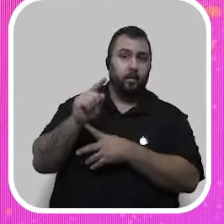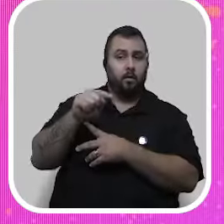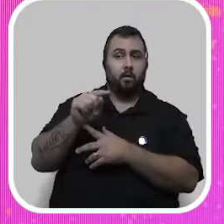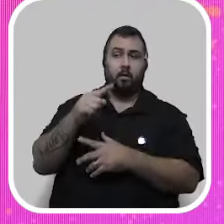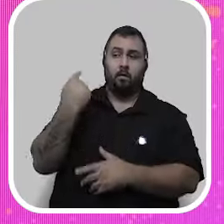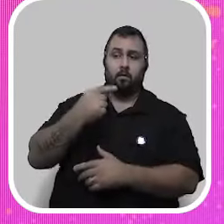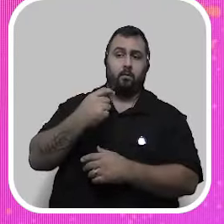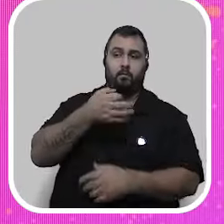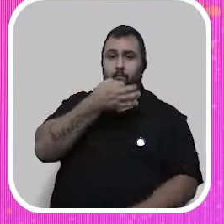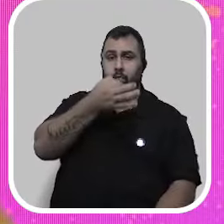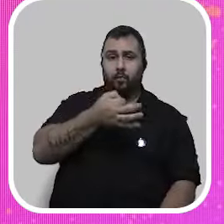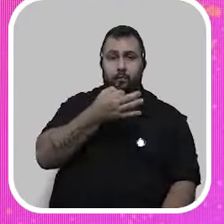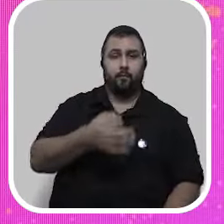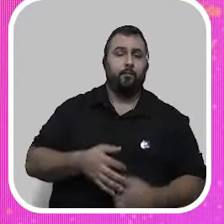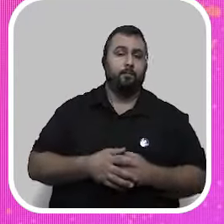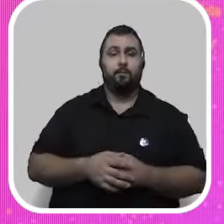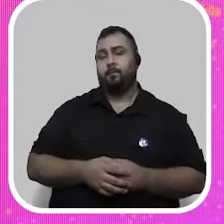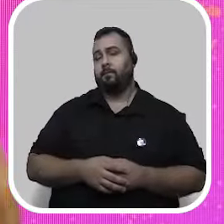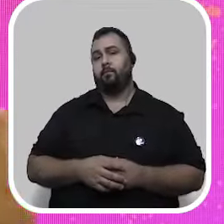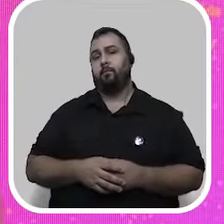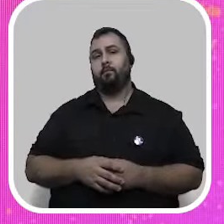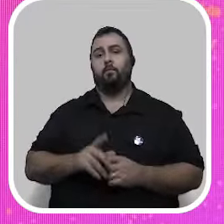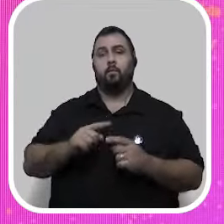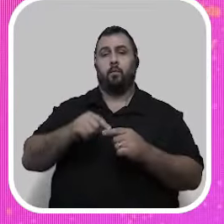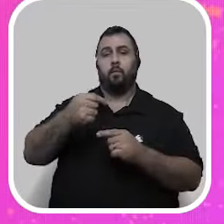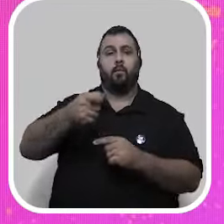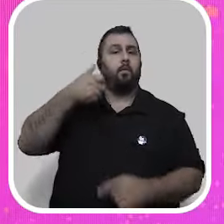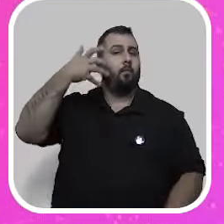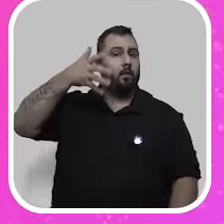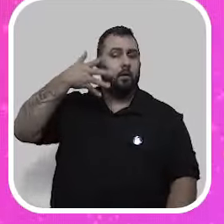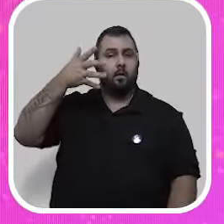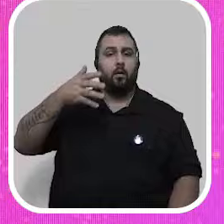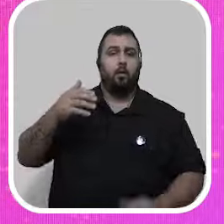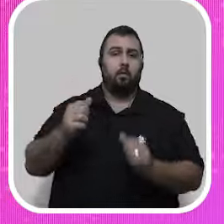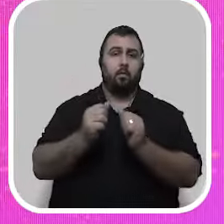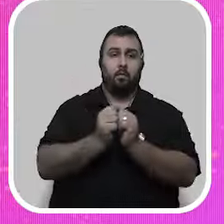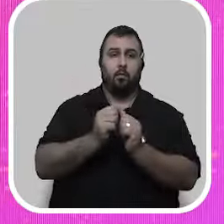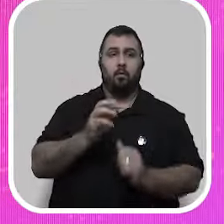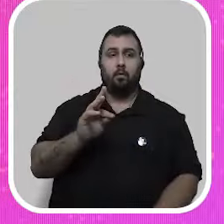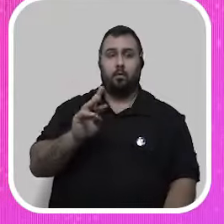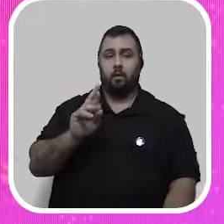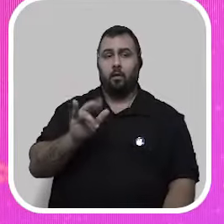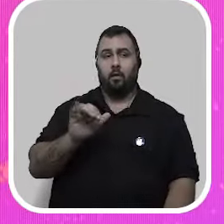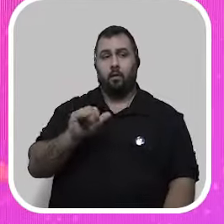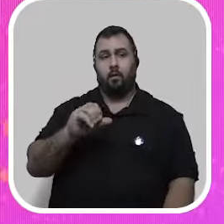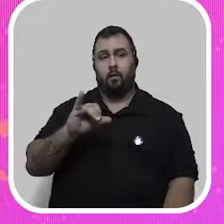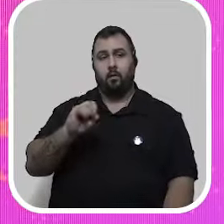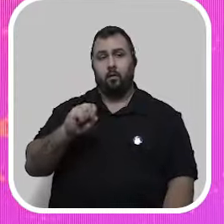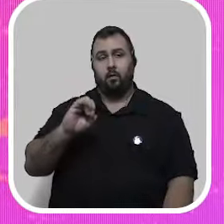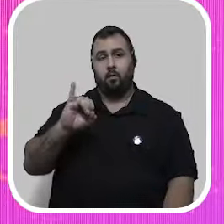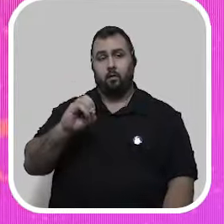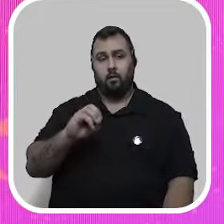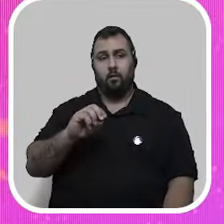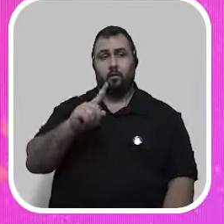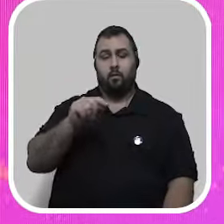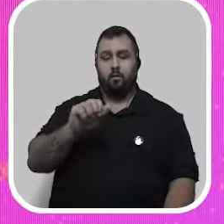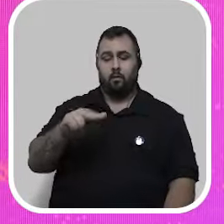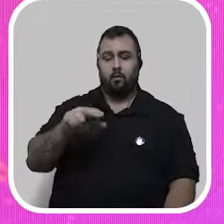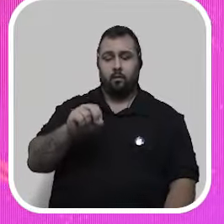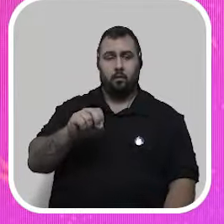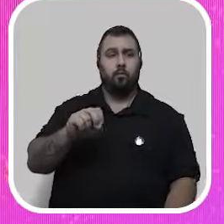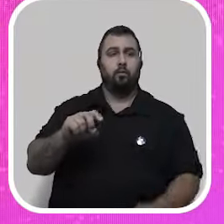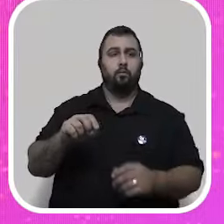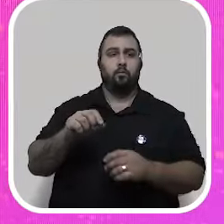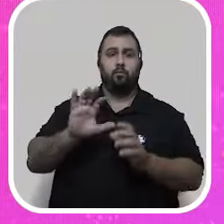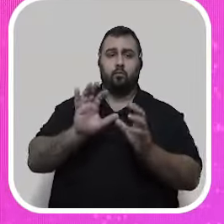então sem mais del longos a gente vai pra nossa próxima palestra que é com tarcisios anon em quatro desfiles como carnavalesco do grupo